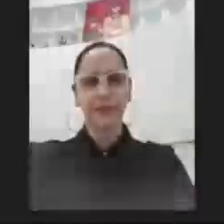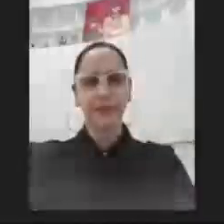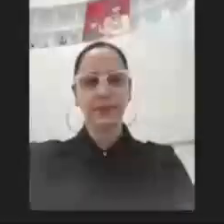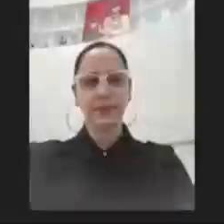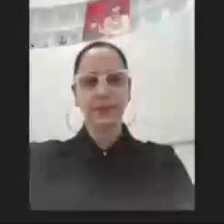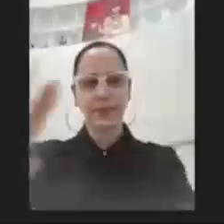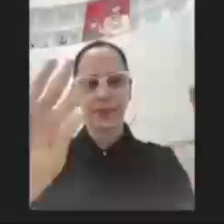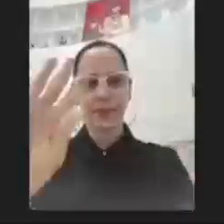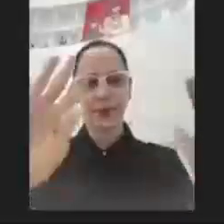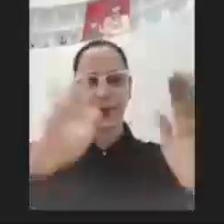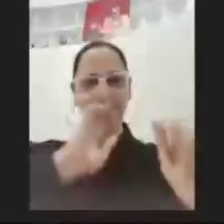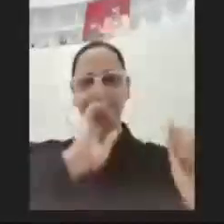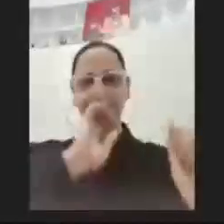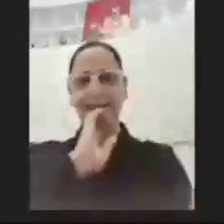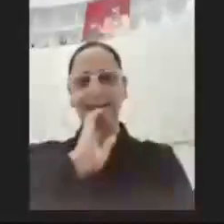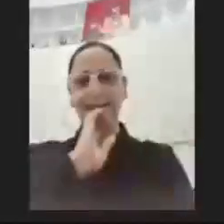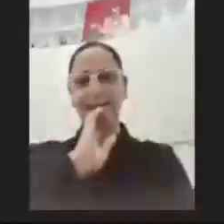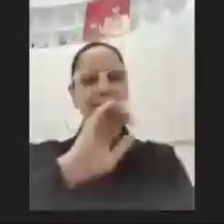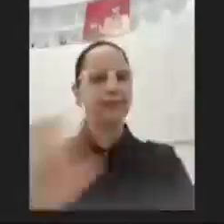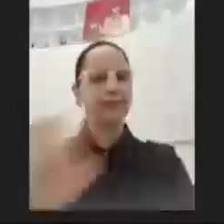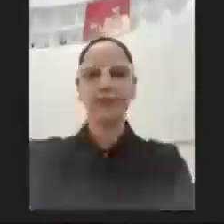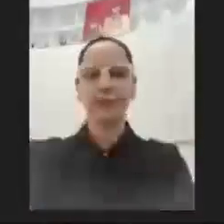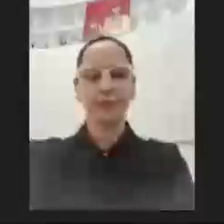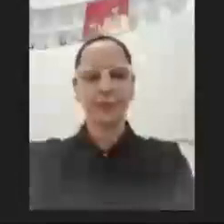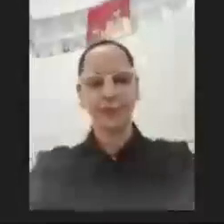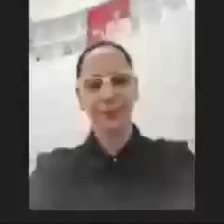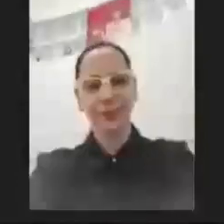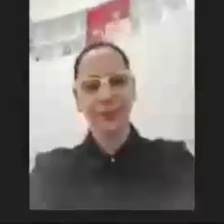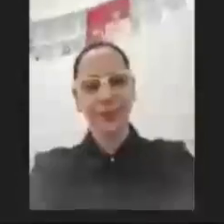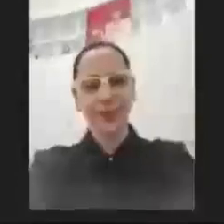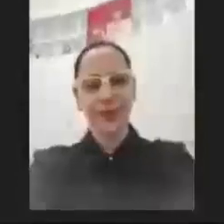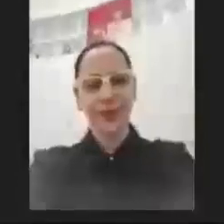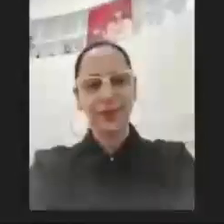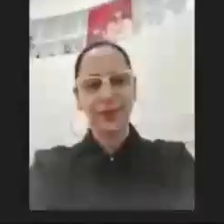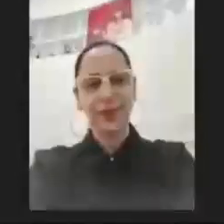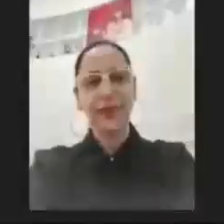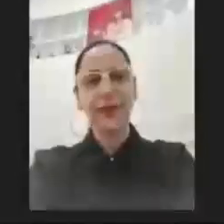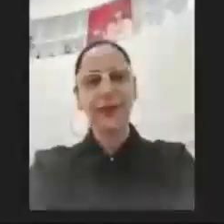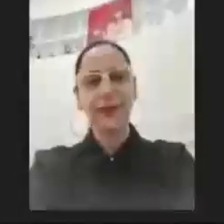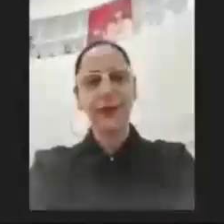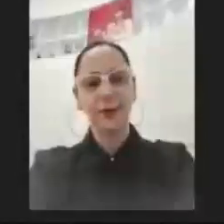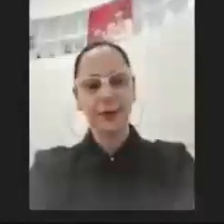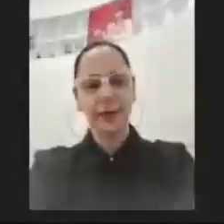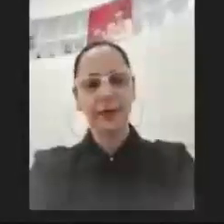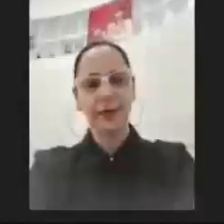Não, a Soninha está na sala. Soninha, acho que só fechou a sua câmera, desculpa.